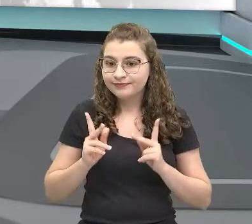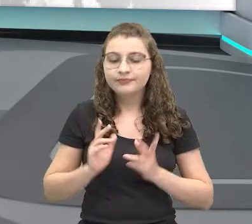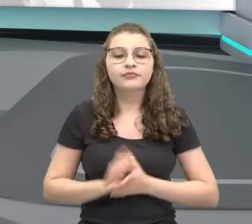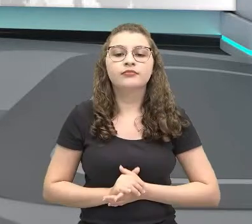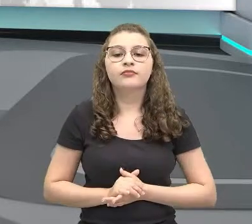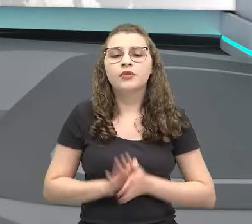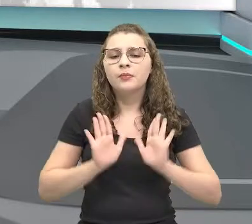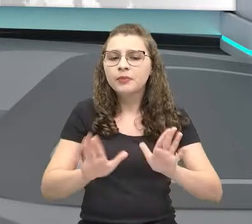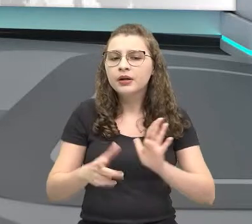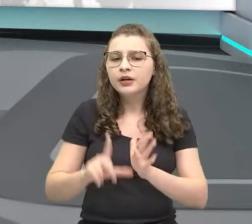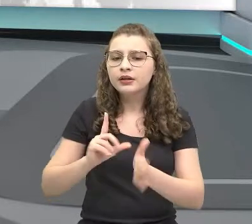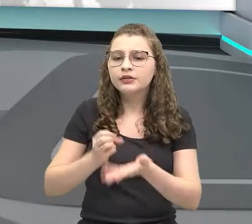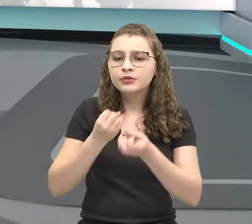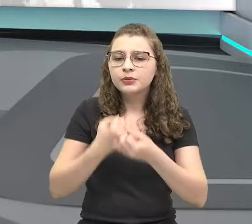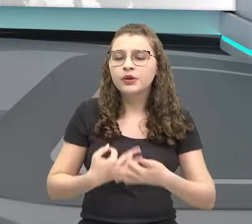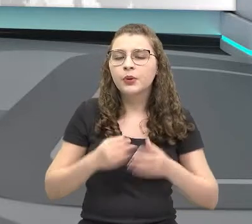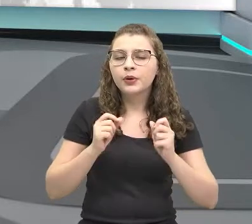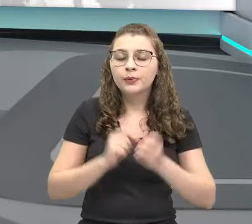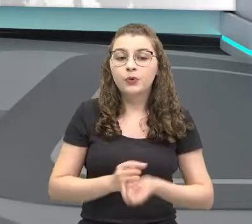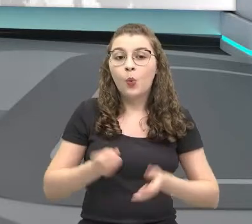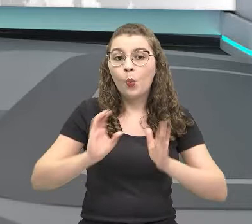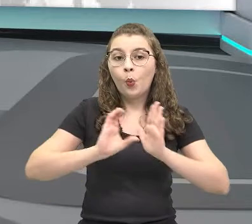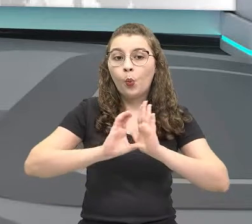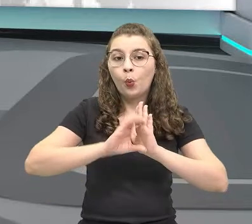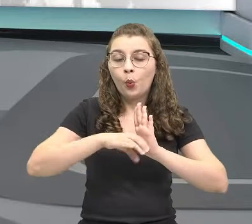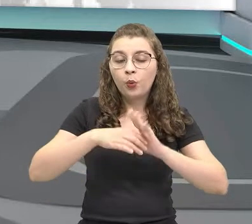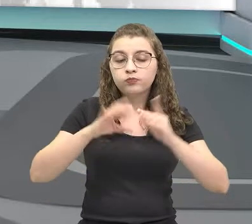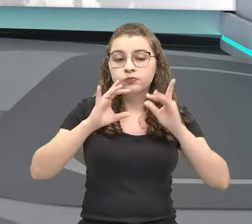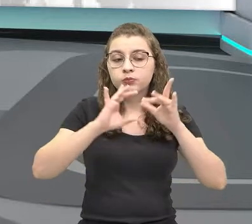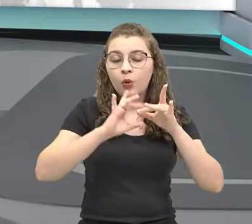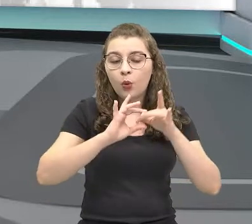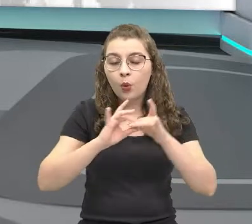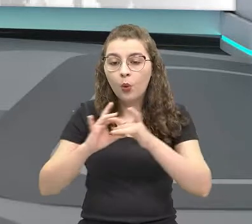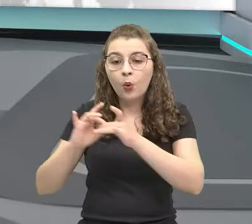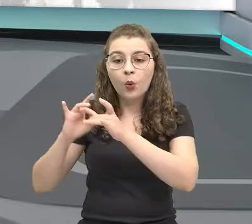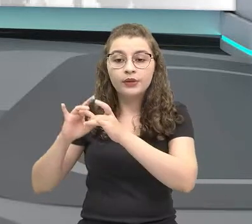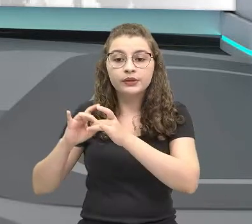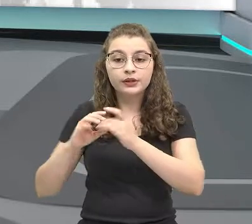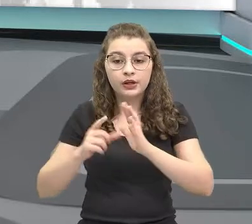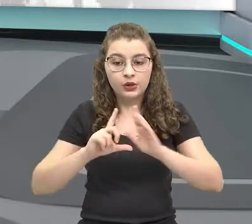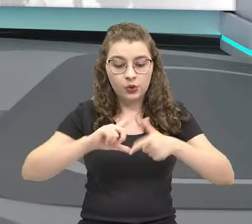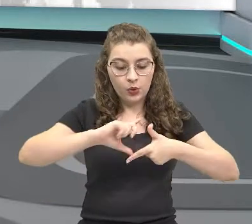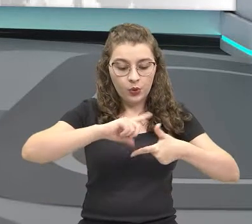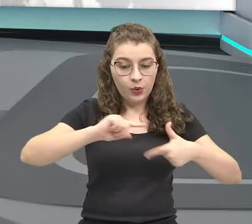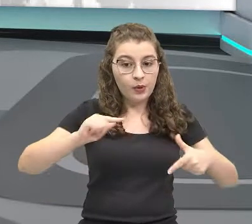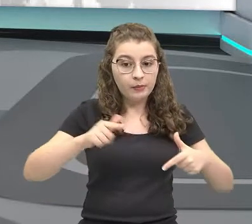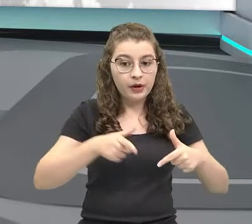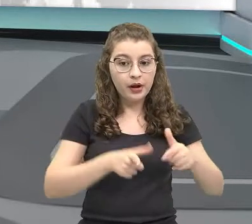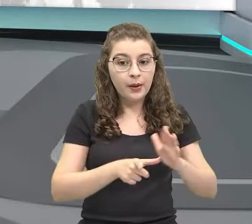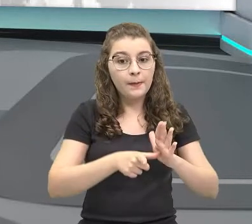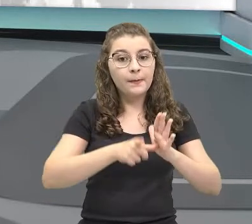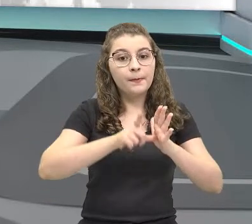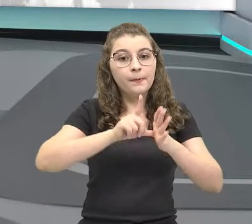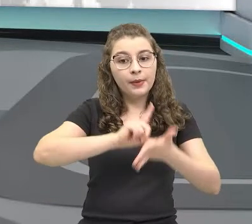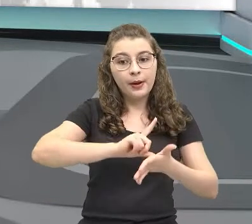nós vamos falar ali sobre o contexto do pré-modernismo, que não chega a ser uma escola literária. Ela ali é